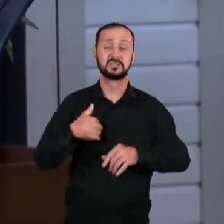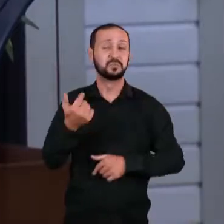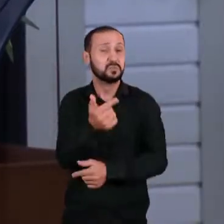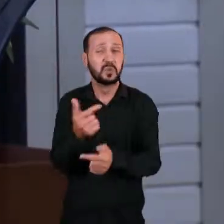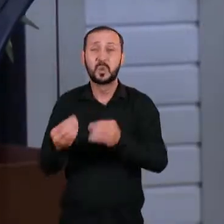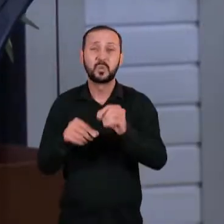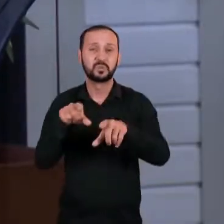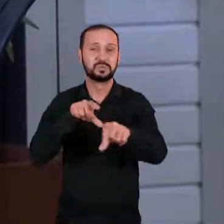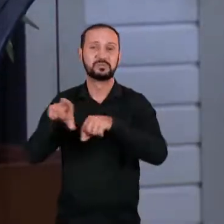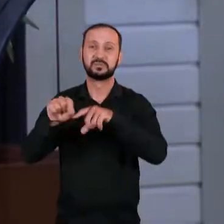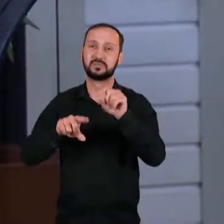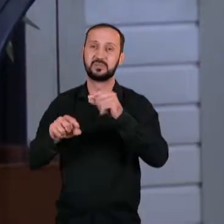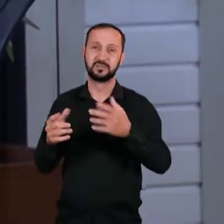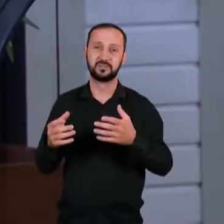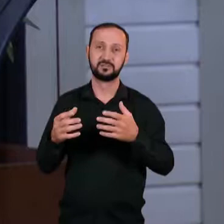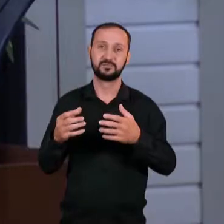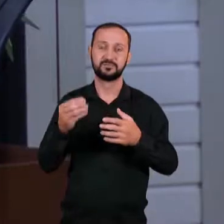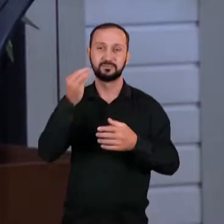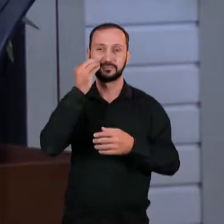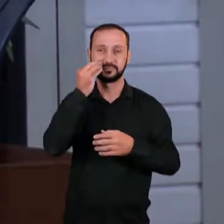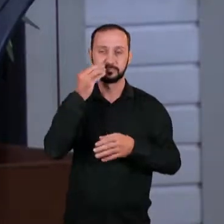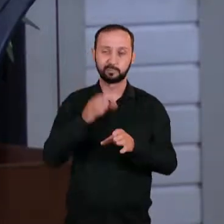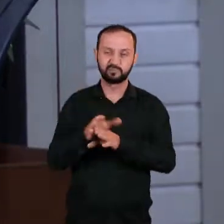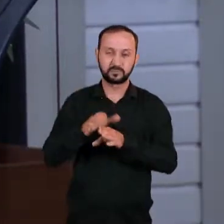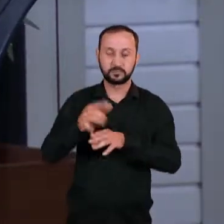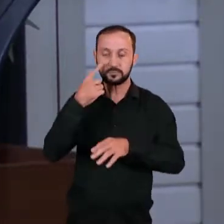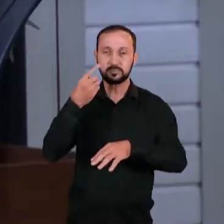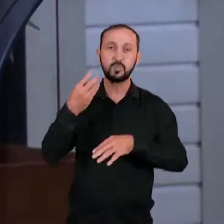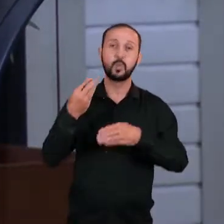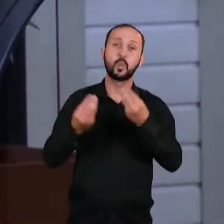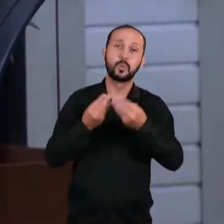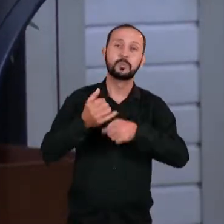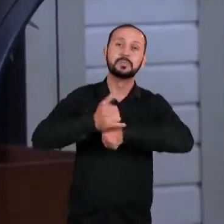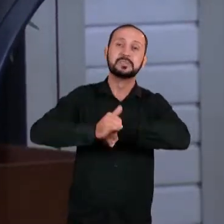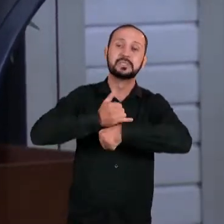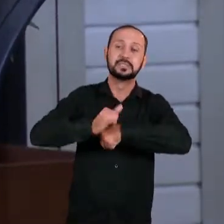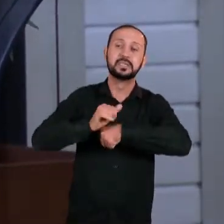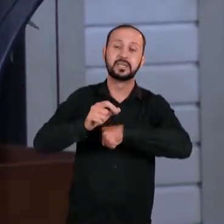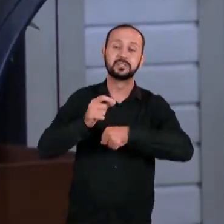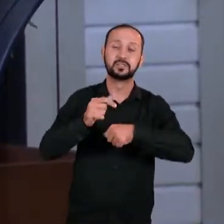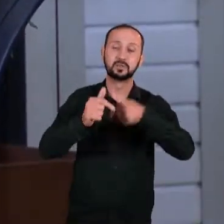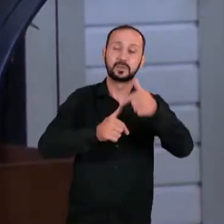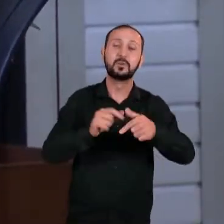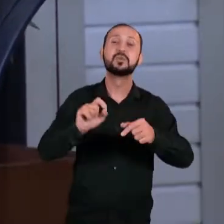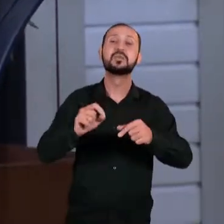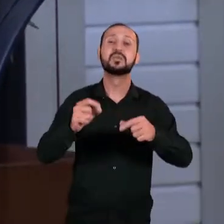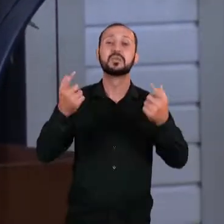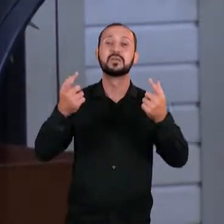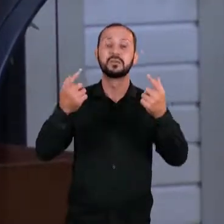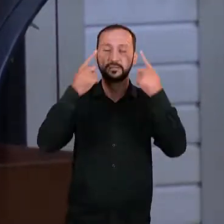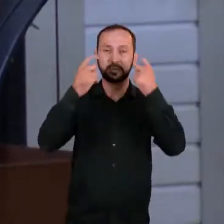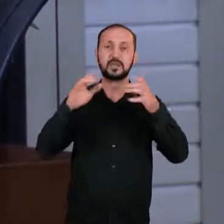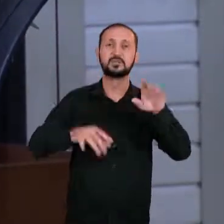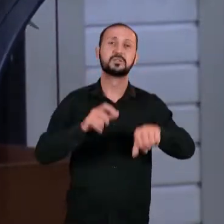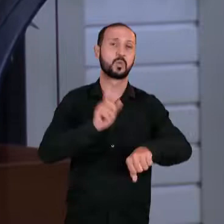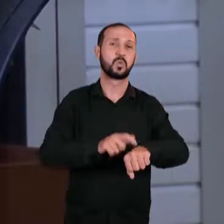indivíduo. Então, a gente tenta achar uma estratégia do que realmente estressa ele no trabalho. Às vezes, por exemplo, é o horário. Então, um paciente que ele não